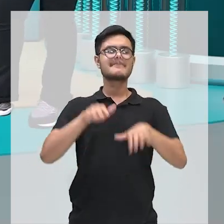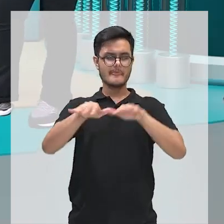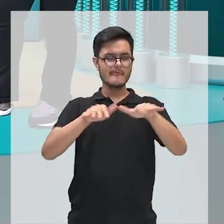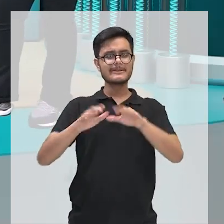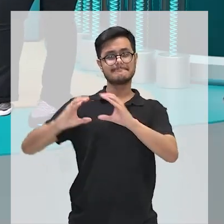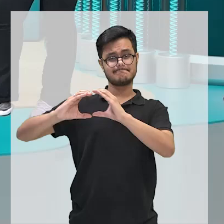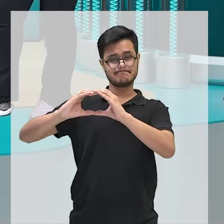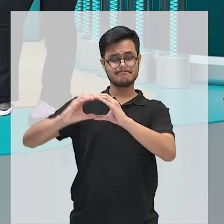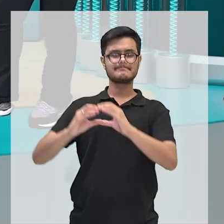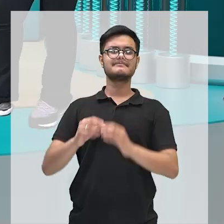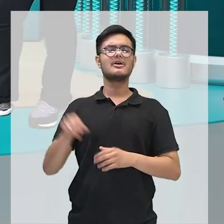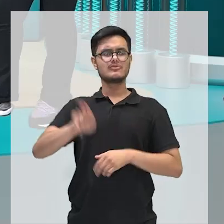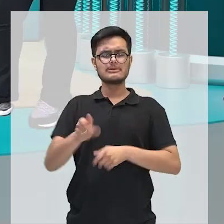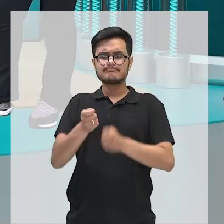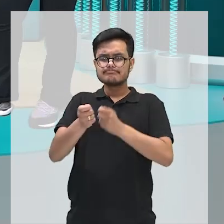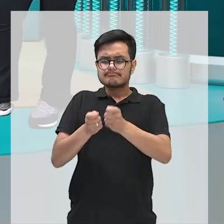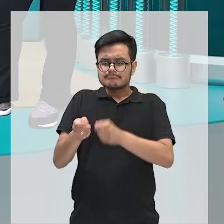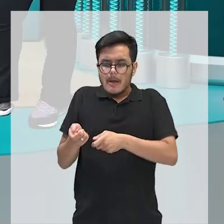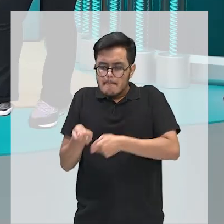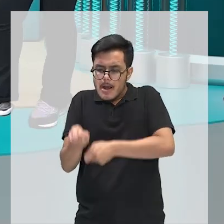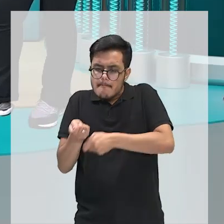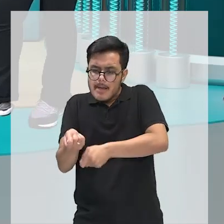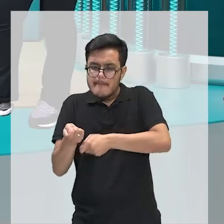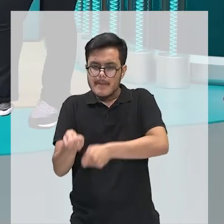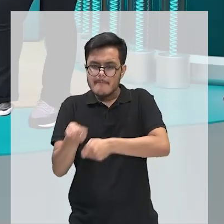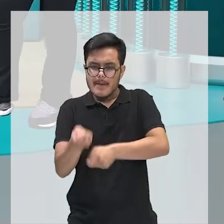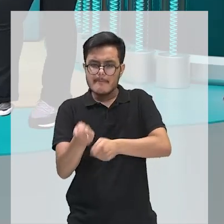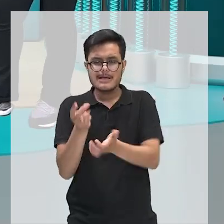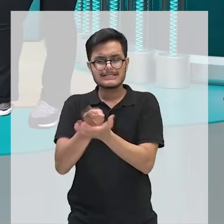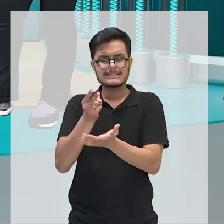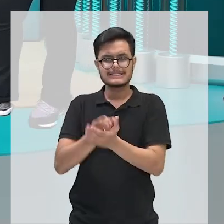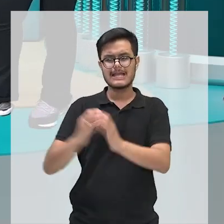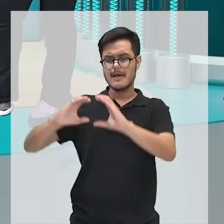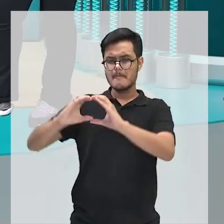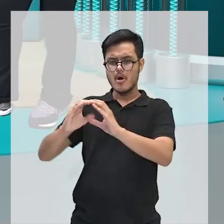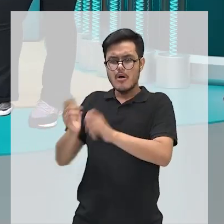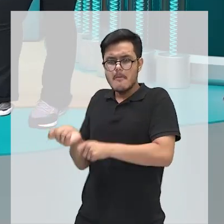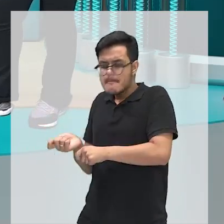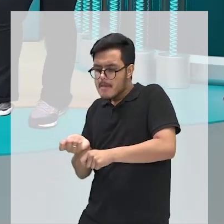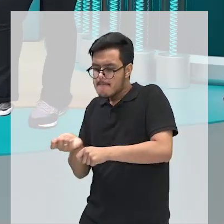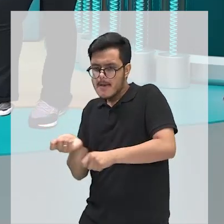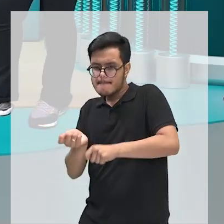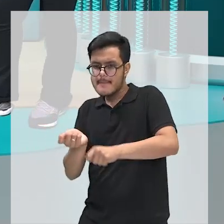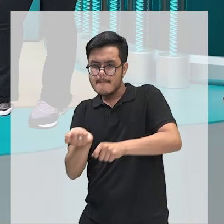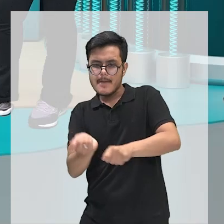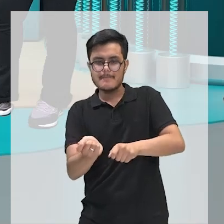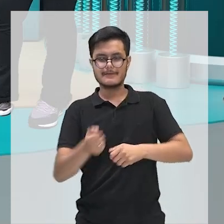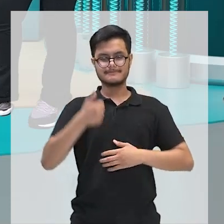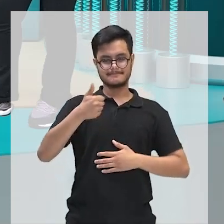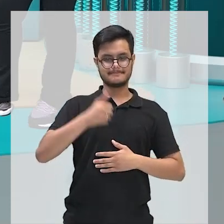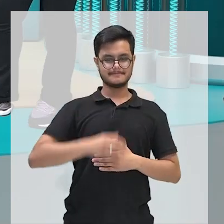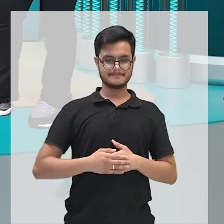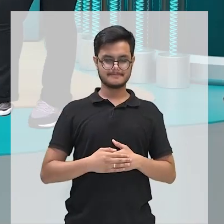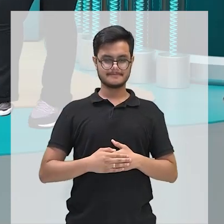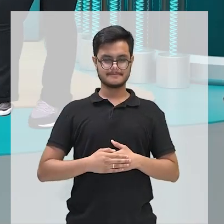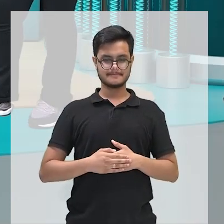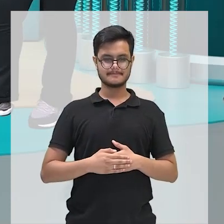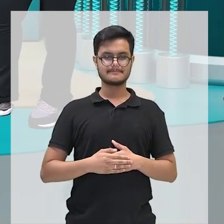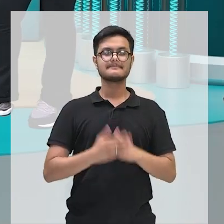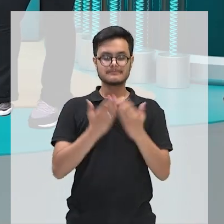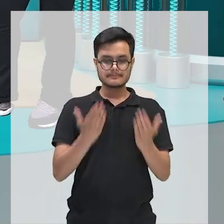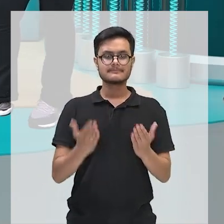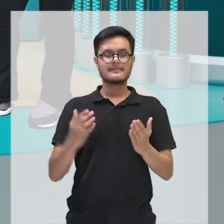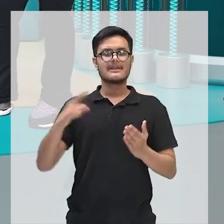bola com controle, sempre deixando a bola em contato com o taco, tá bom? E como eu falei,